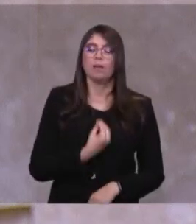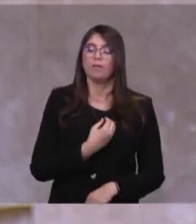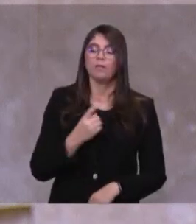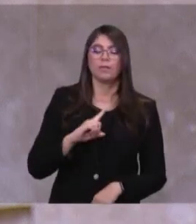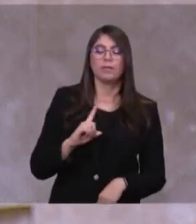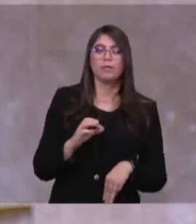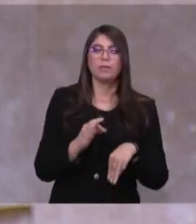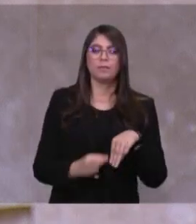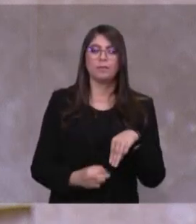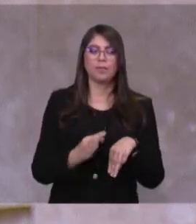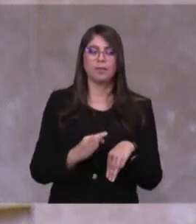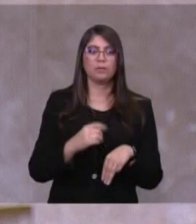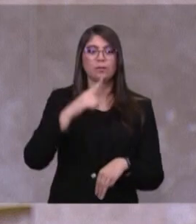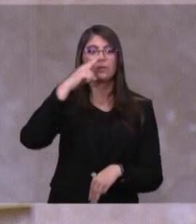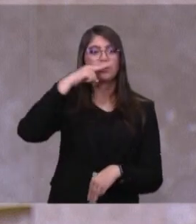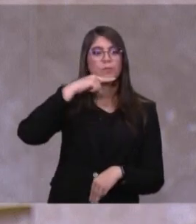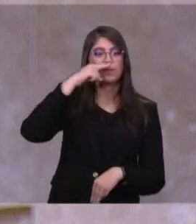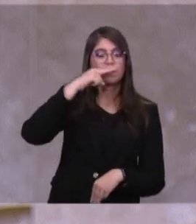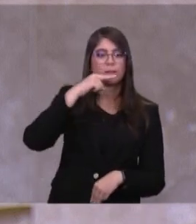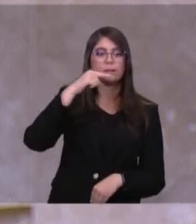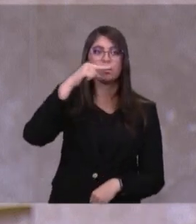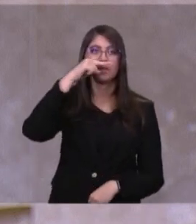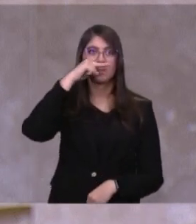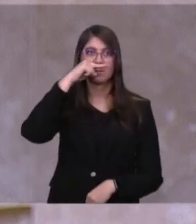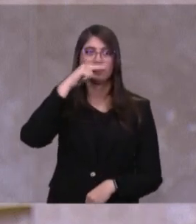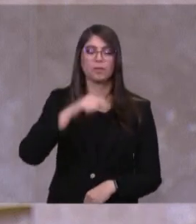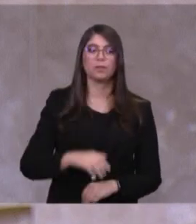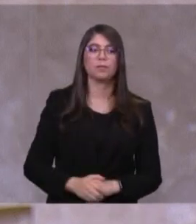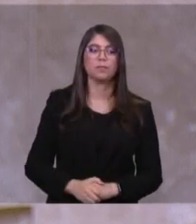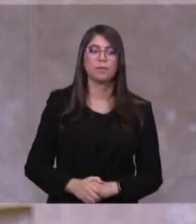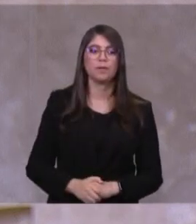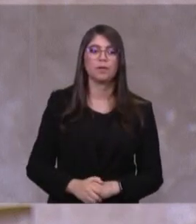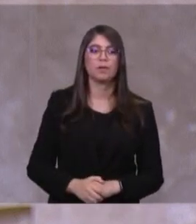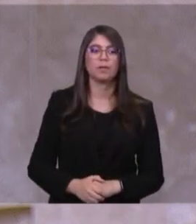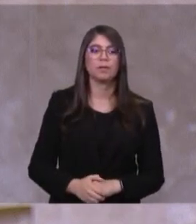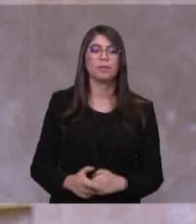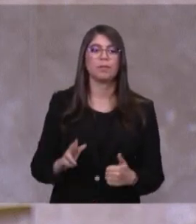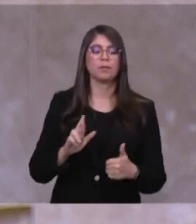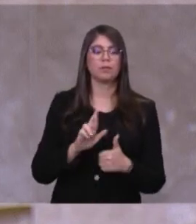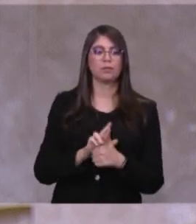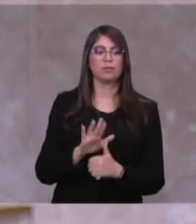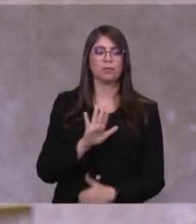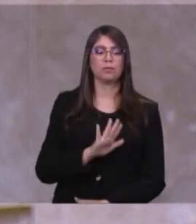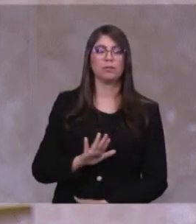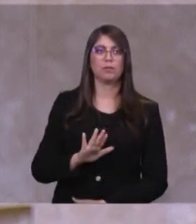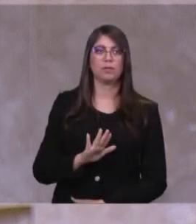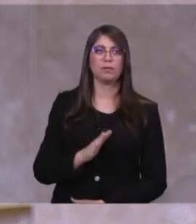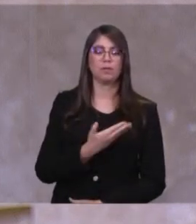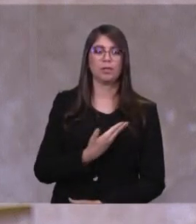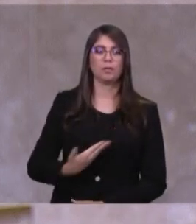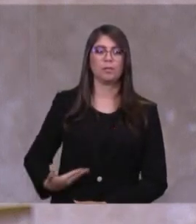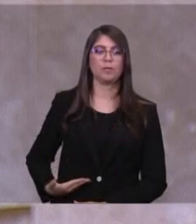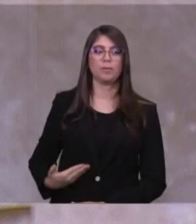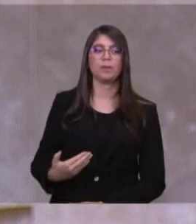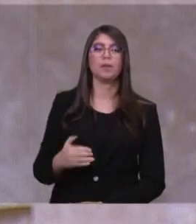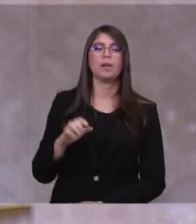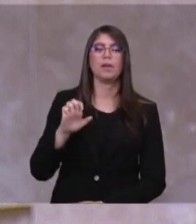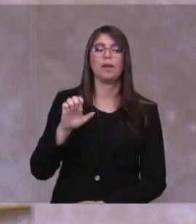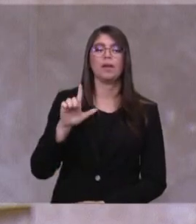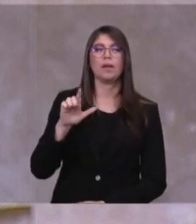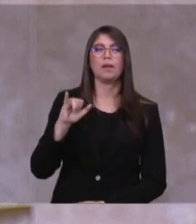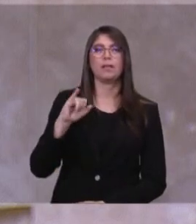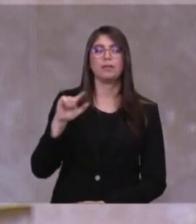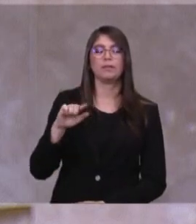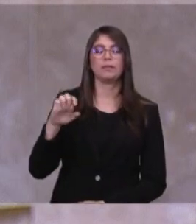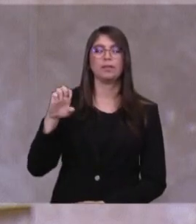senhores ministros Gilmar Mendes e ondulados, Edson Fachin. Procuradora-Geral da República em exercício, leve, doutora Eliseta preto, Maria de Paiva preto.